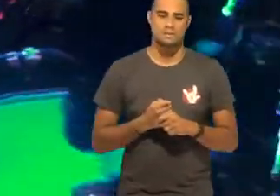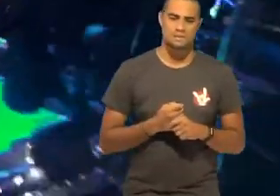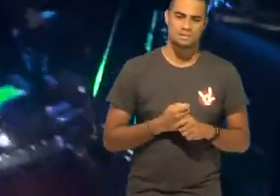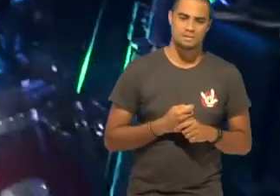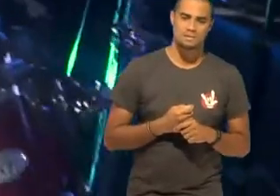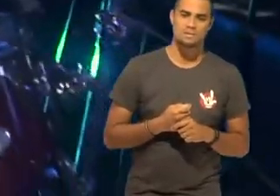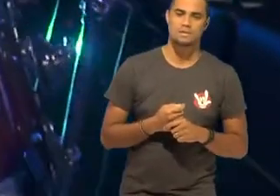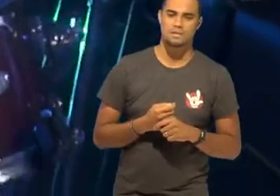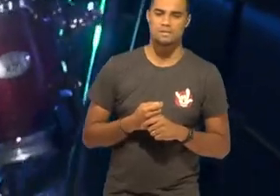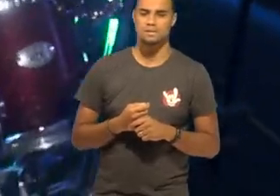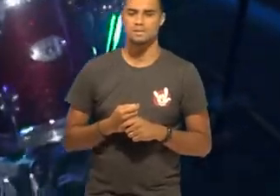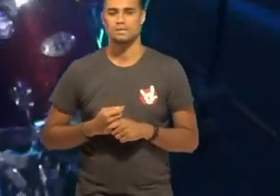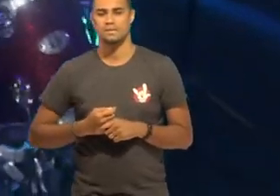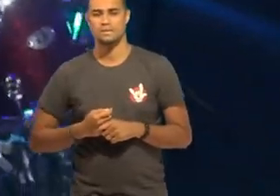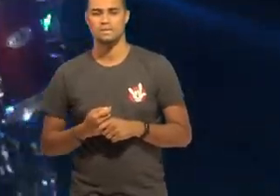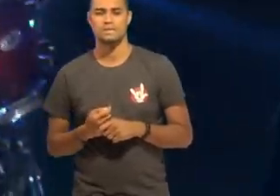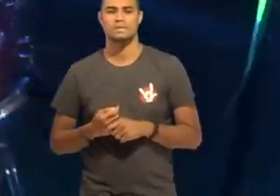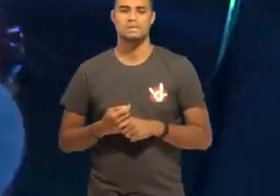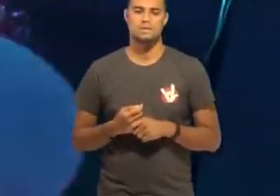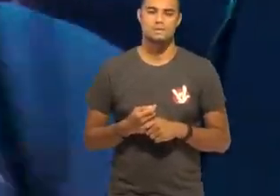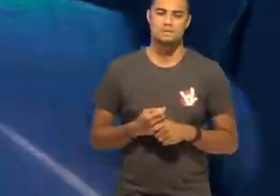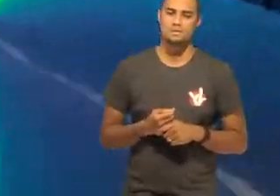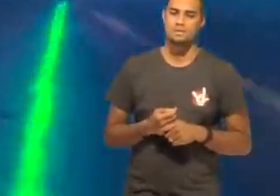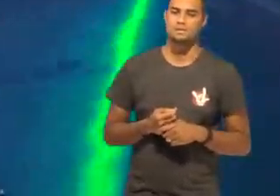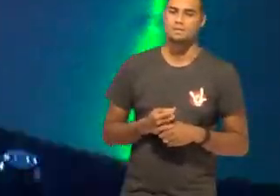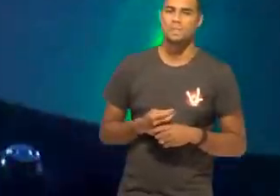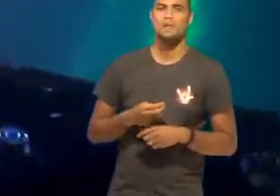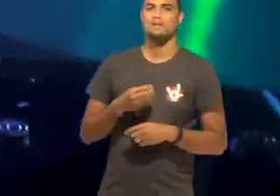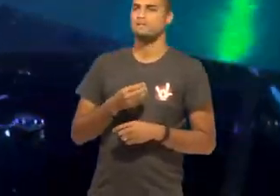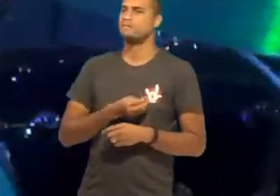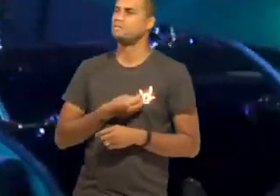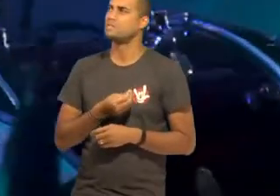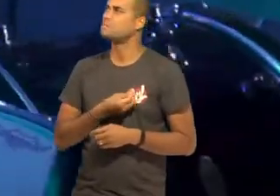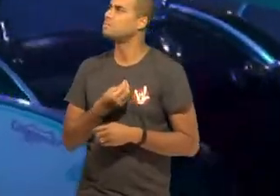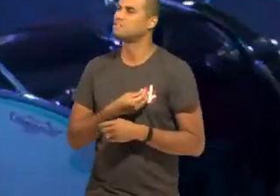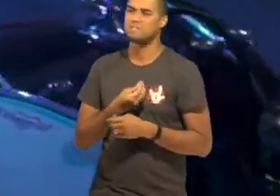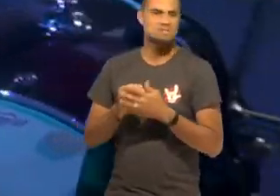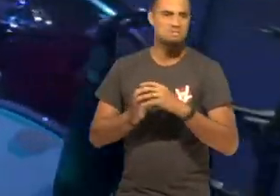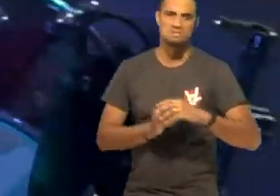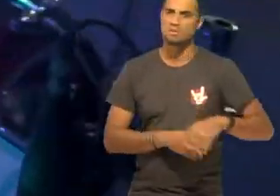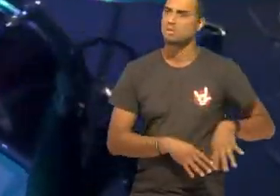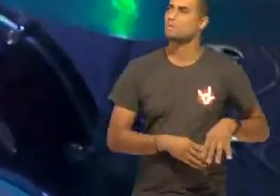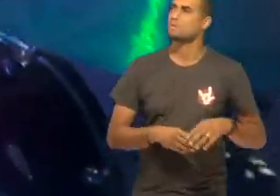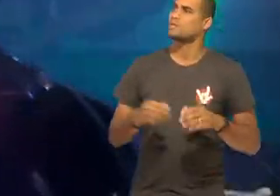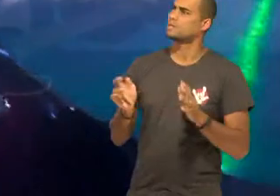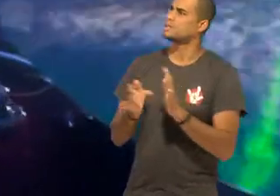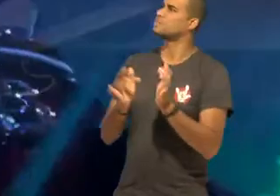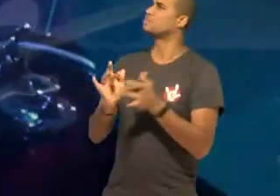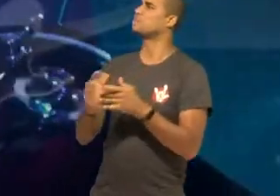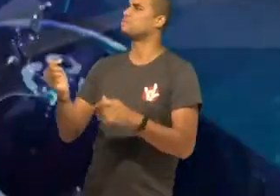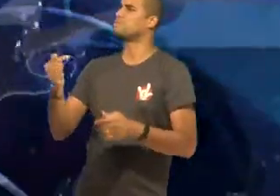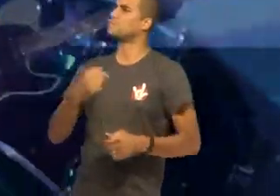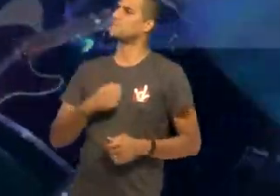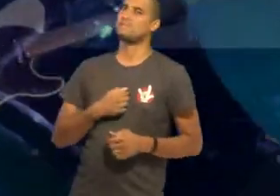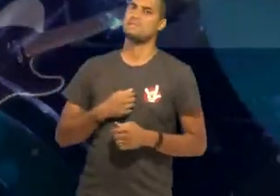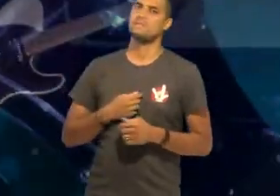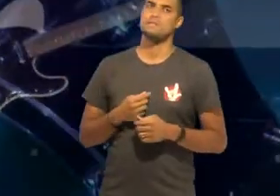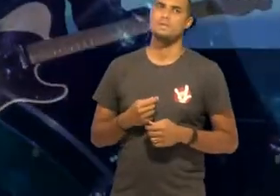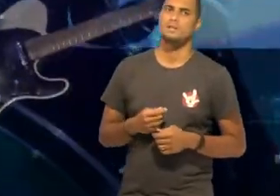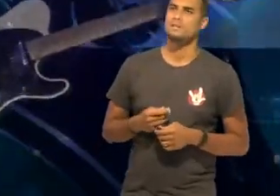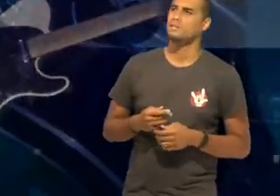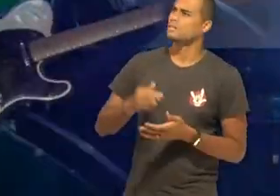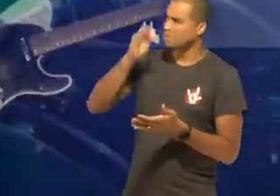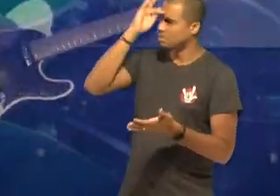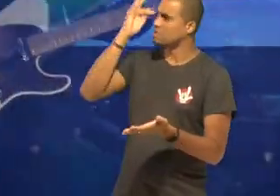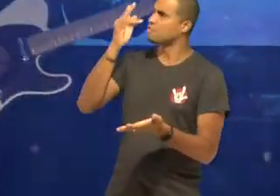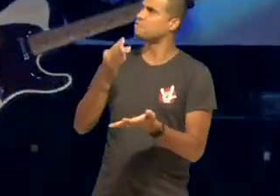plano perfeito que meu Pai sonhou. Vivo não mais eu, mas Cristo em mim. Vivo pela